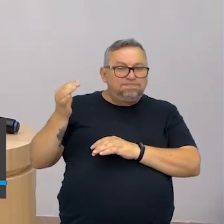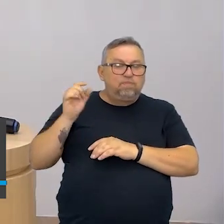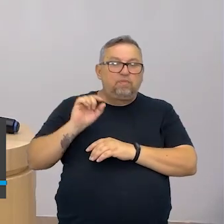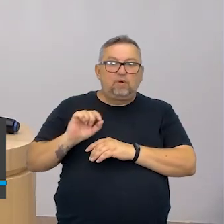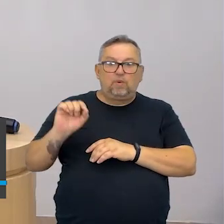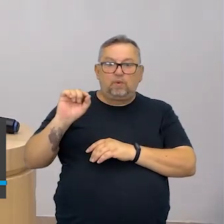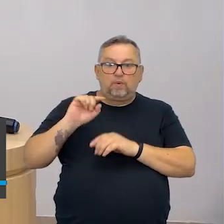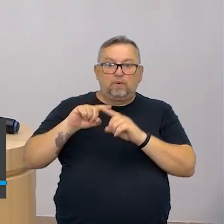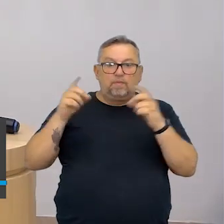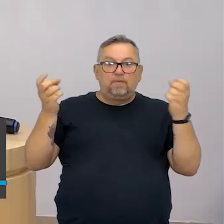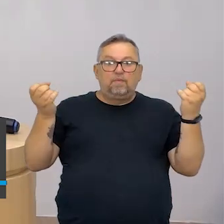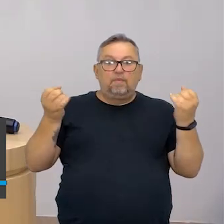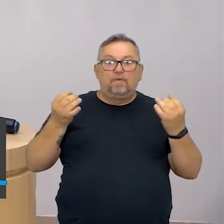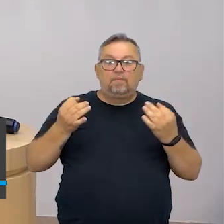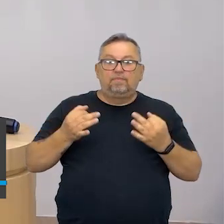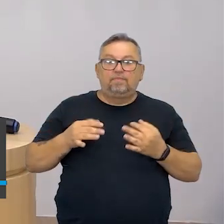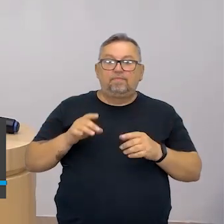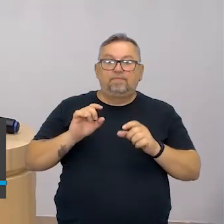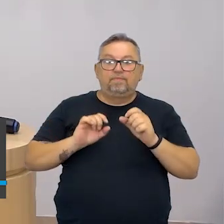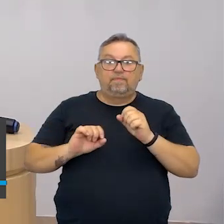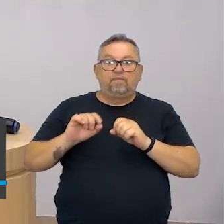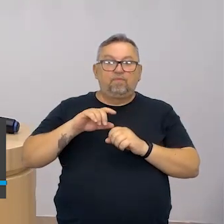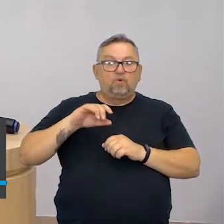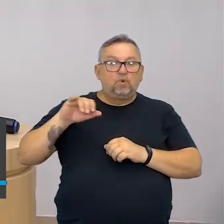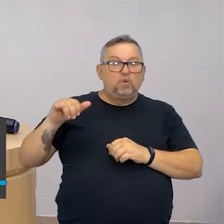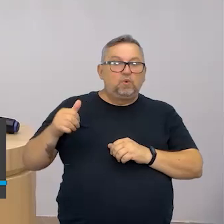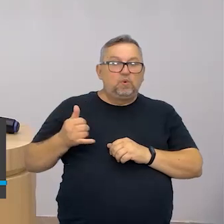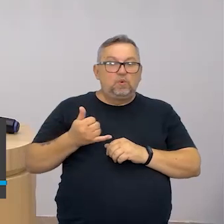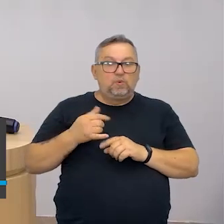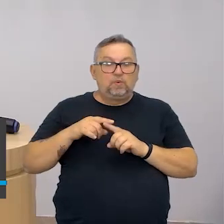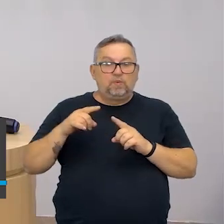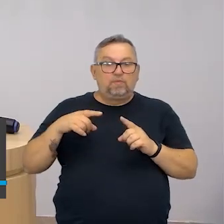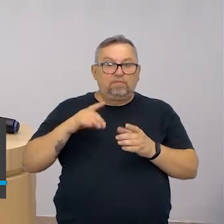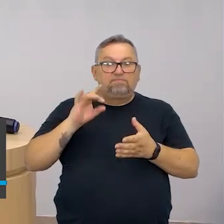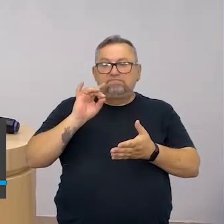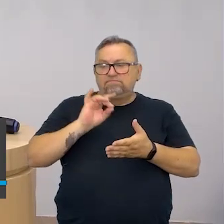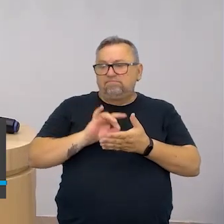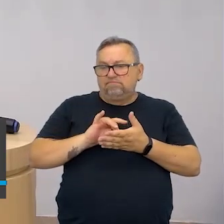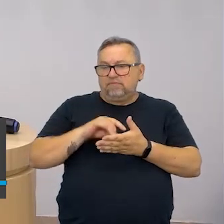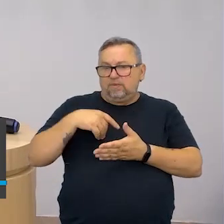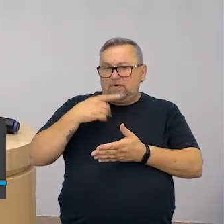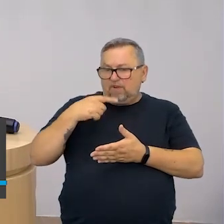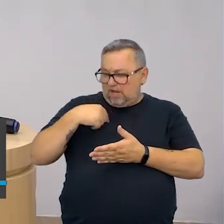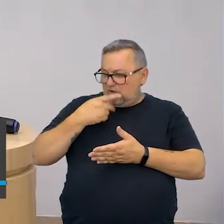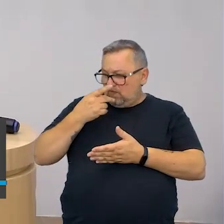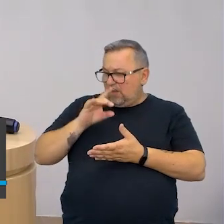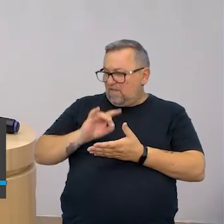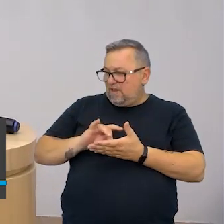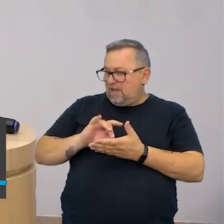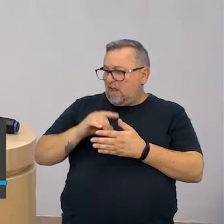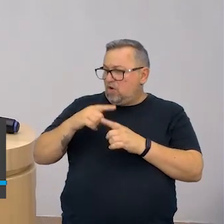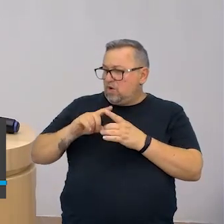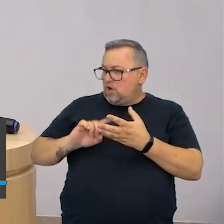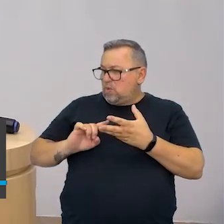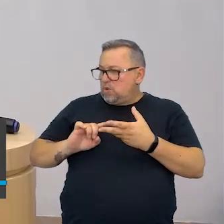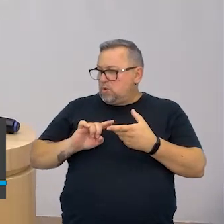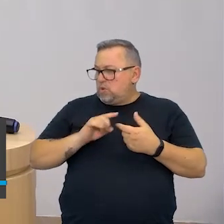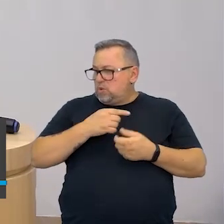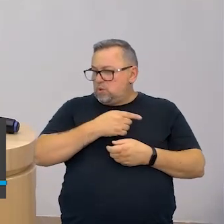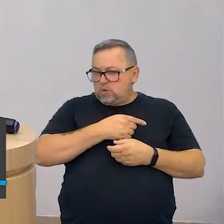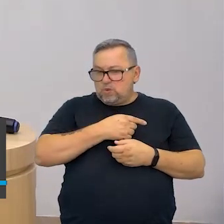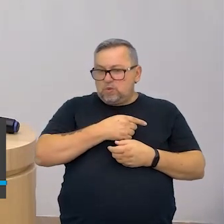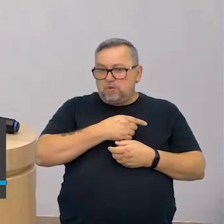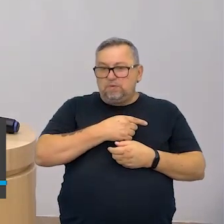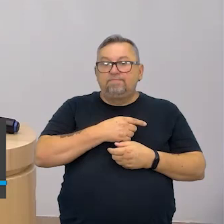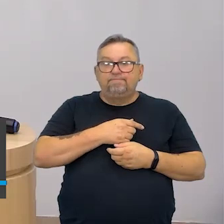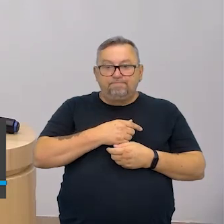para justificar os seus privilégios, para legitimar os seus privilégios, para, enfim, afirmar esses